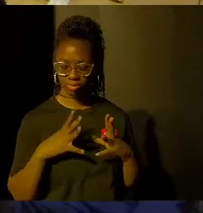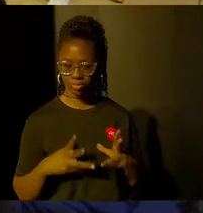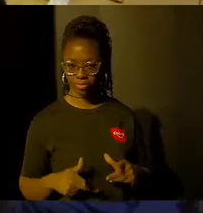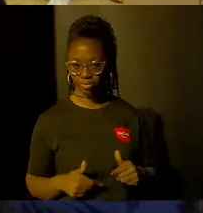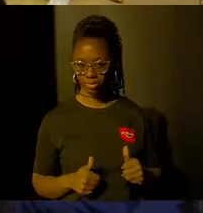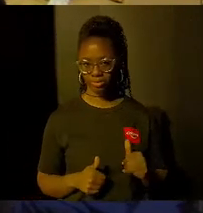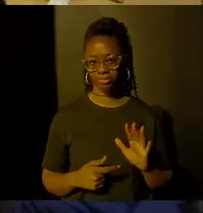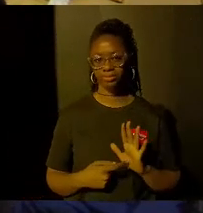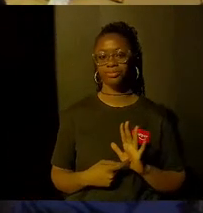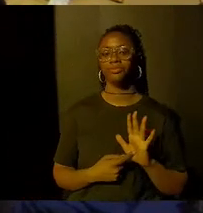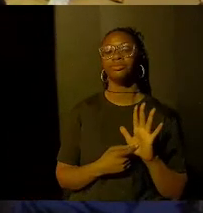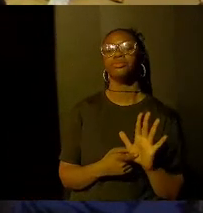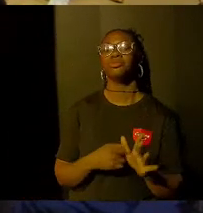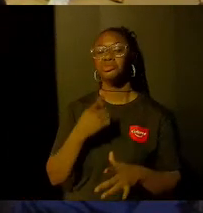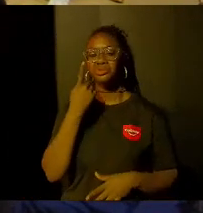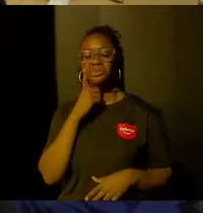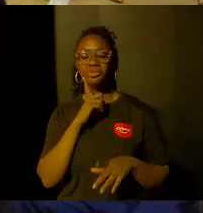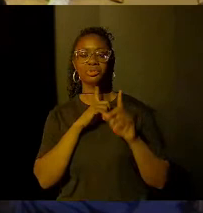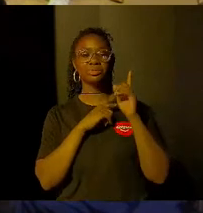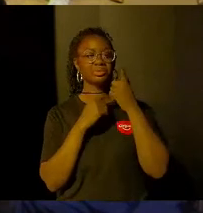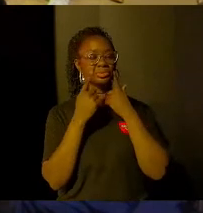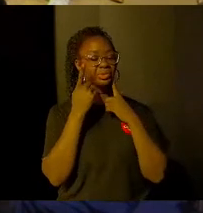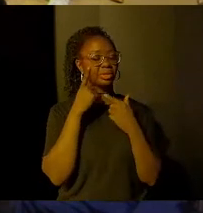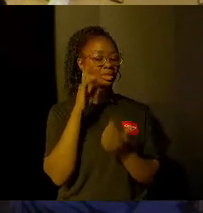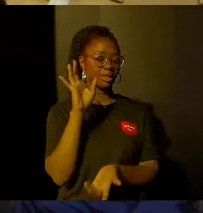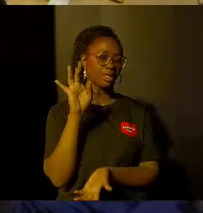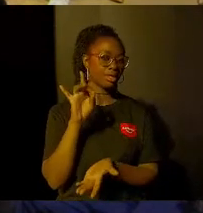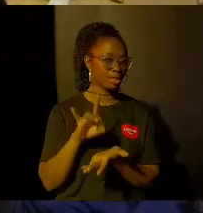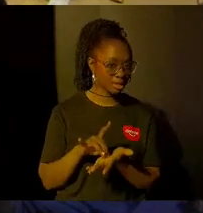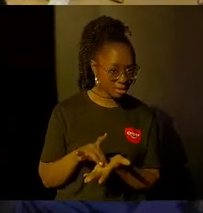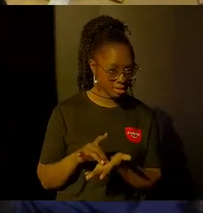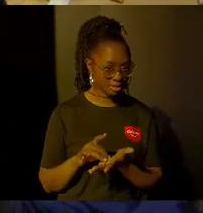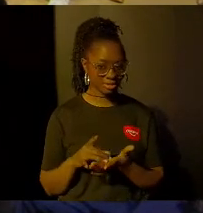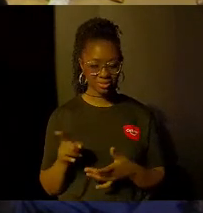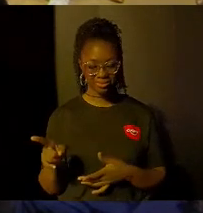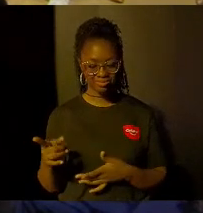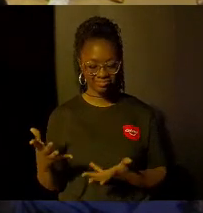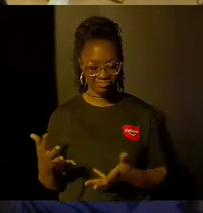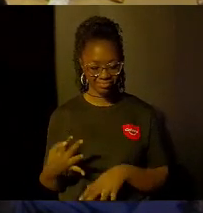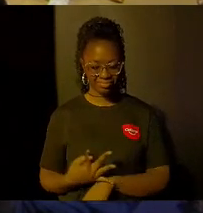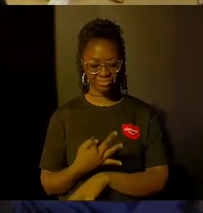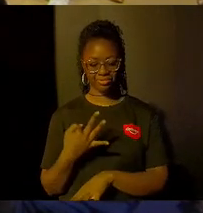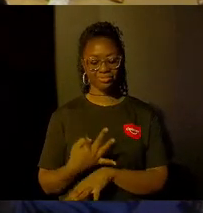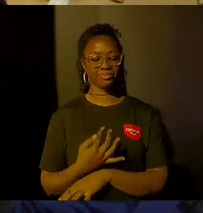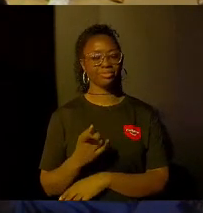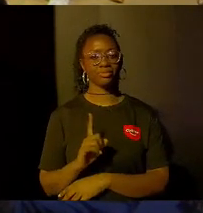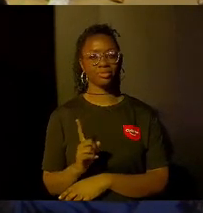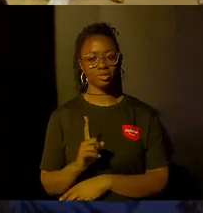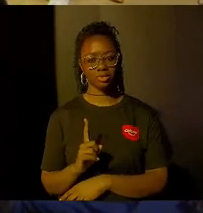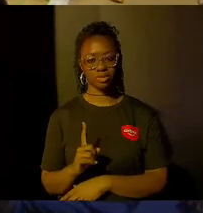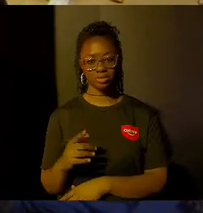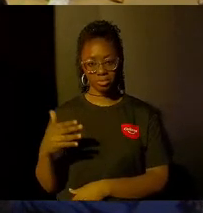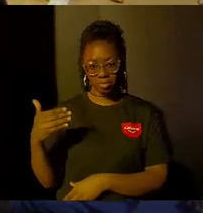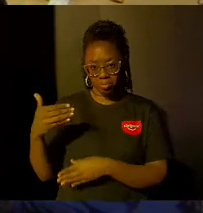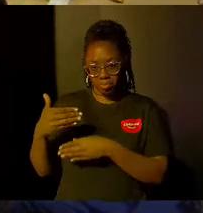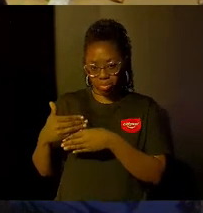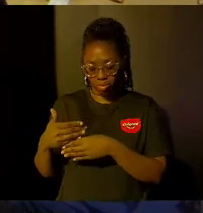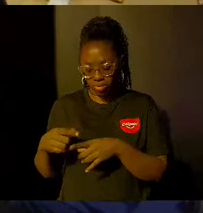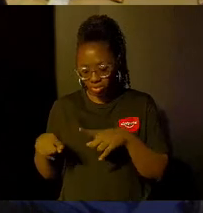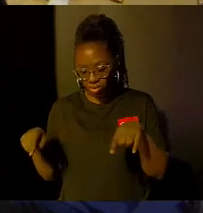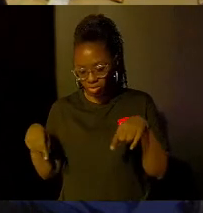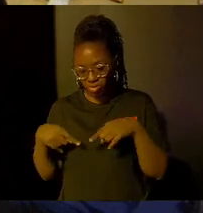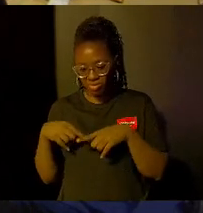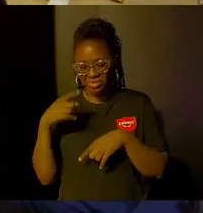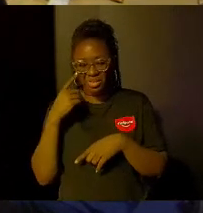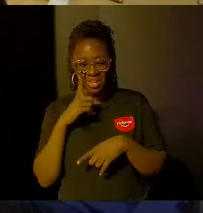manifestava-se num choro tão legítimo que ele próprio não aguentou ali Trancado No Quarto